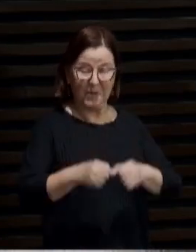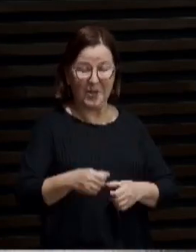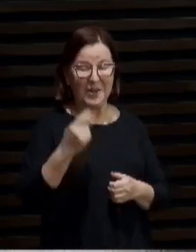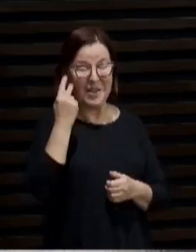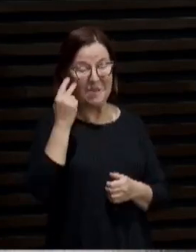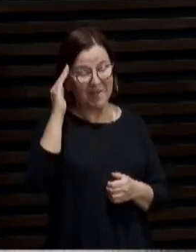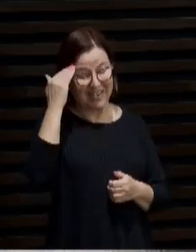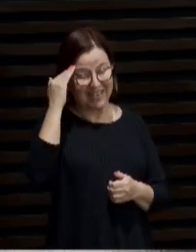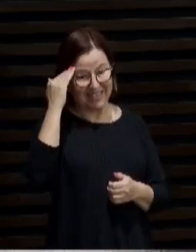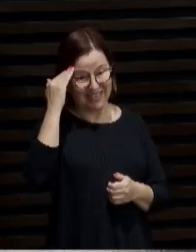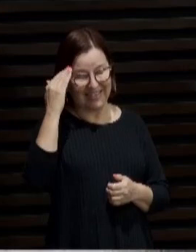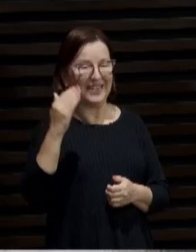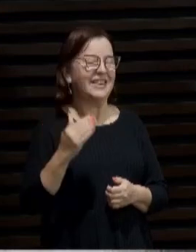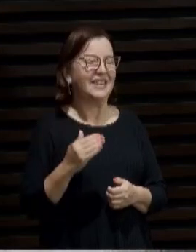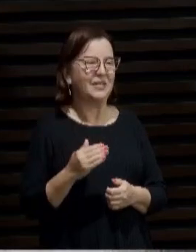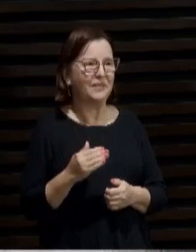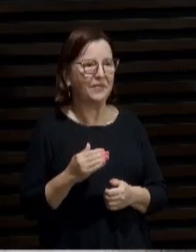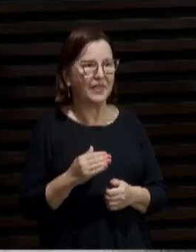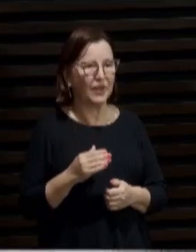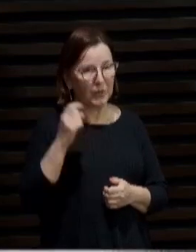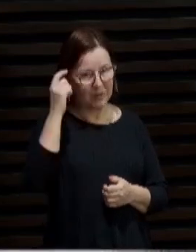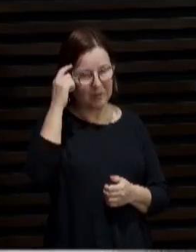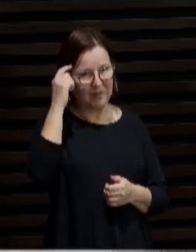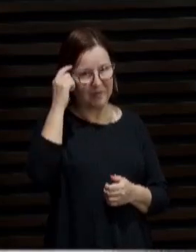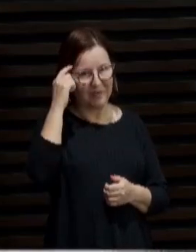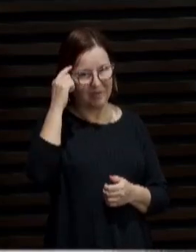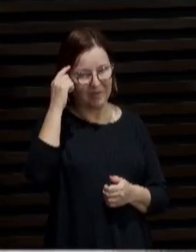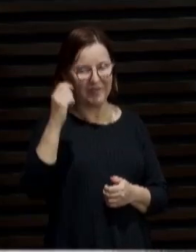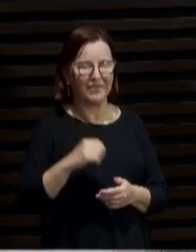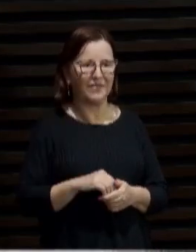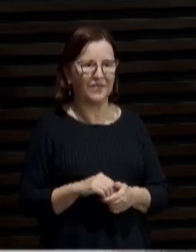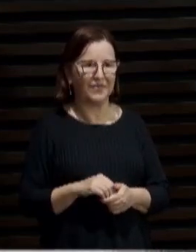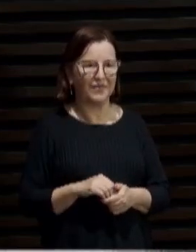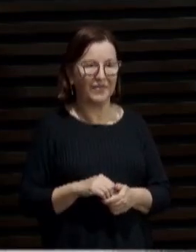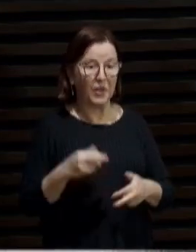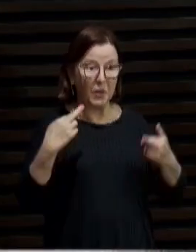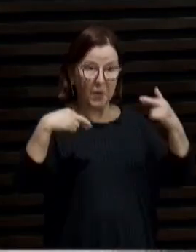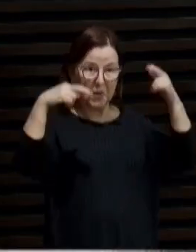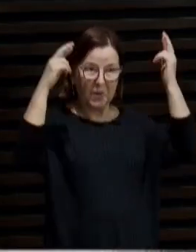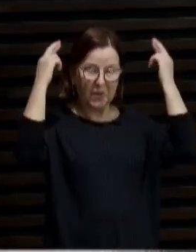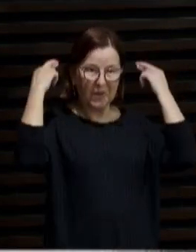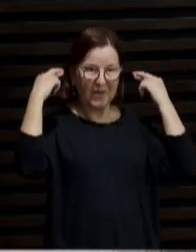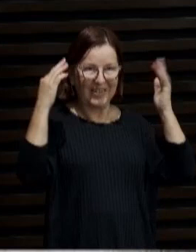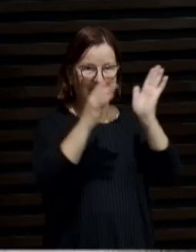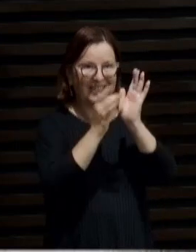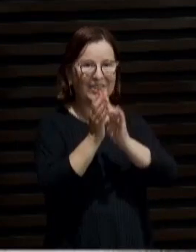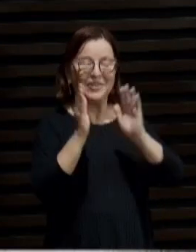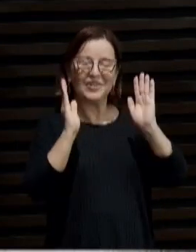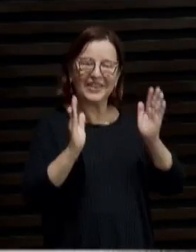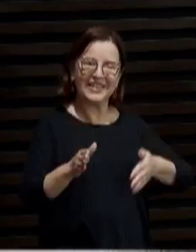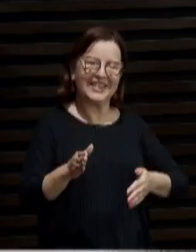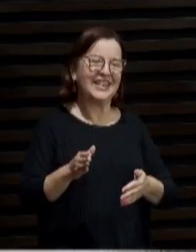irmãos, imagine aí então um cordeiro, o cordeiro do pecado já foi sacrificado, e agora está com esse outro cordeiro, e